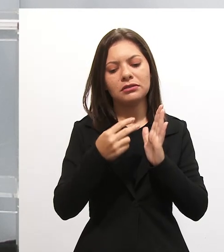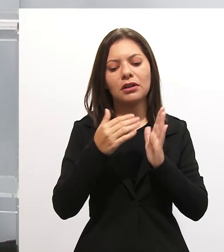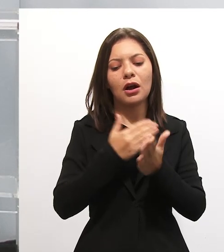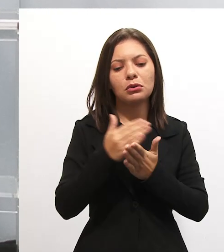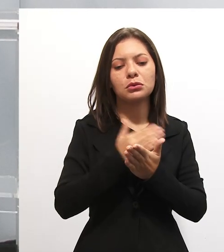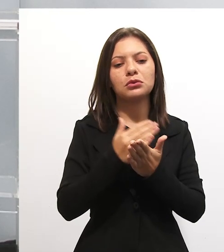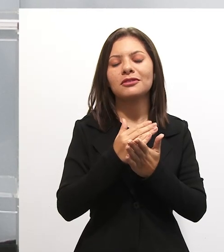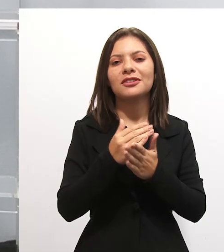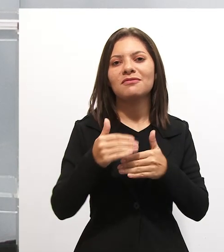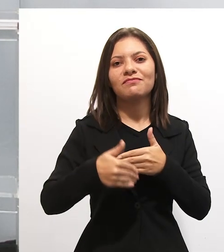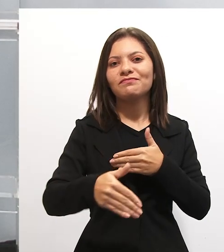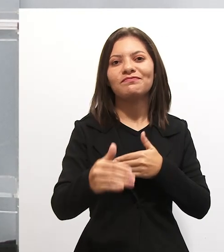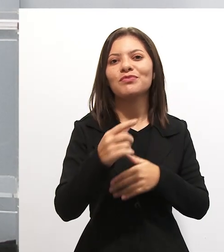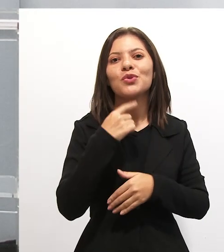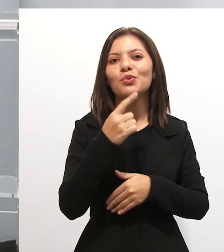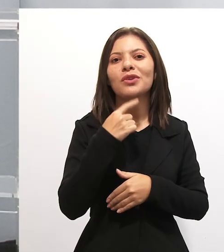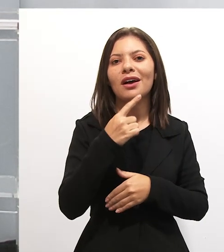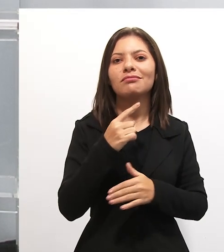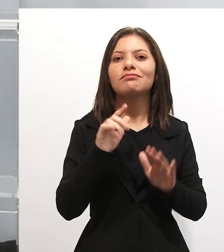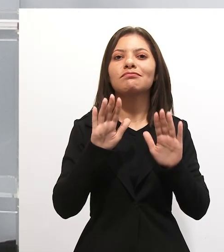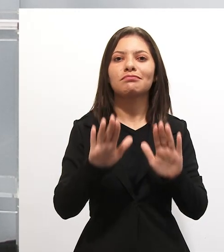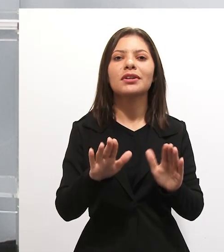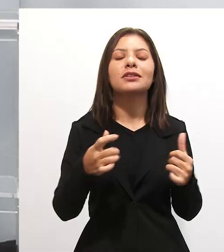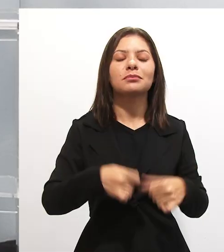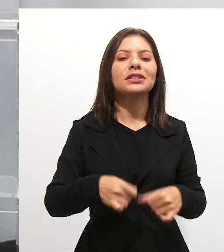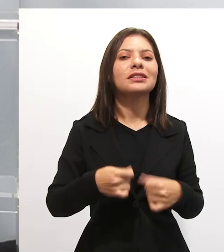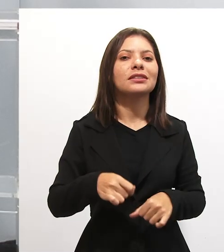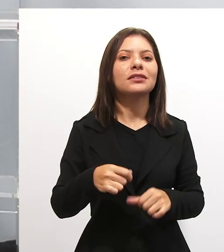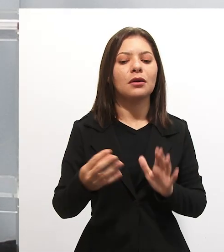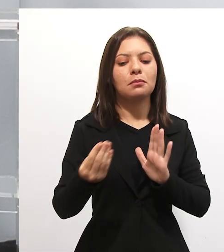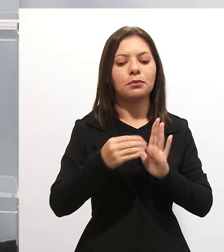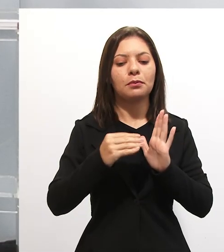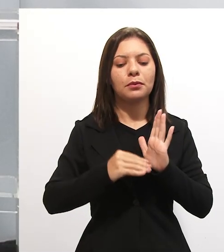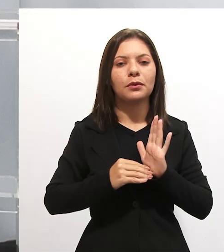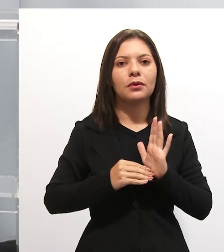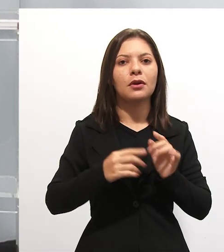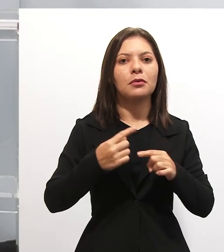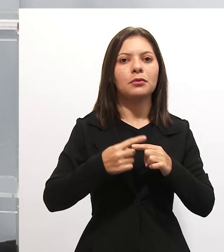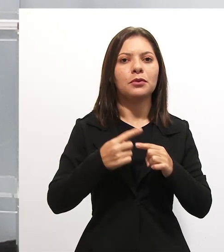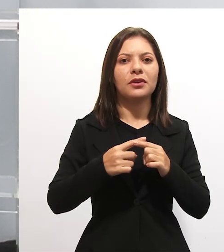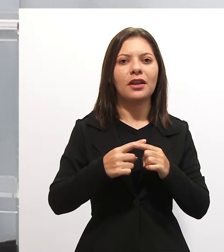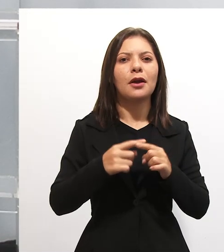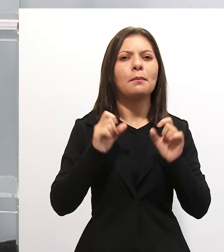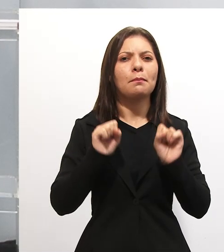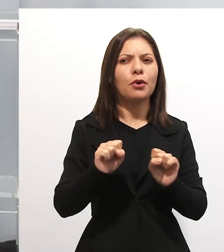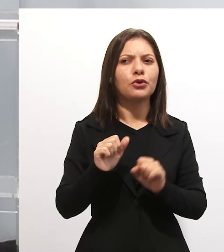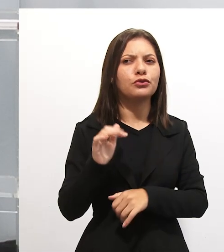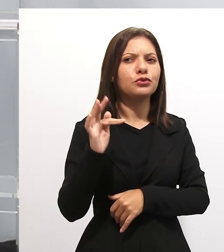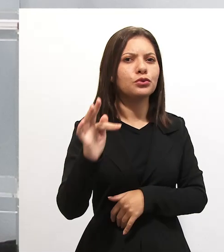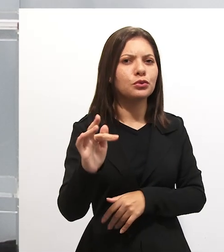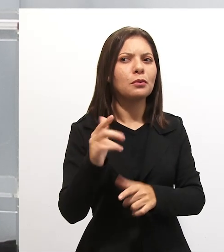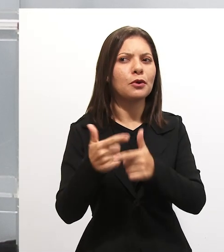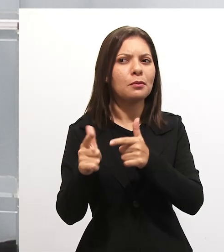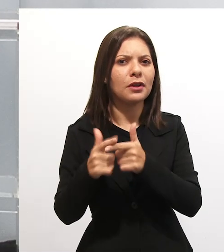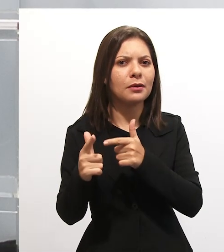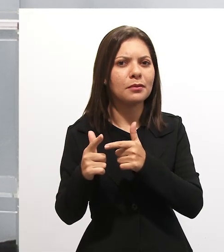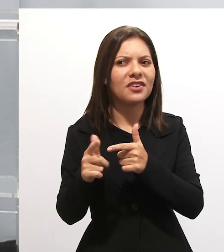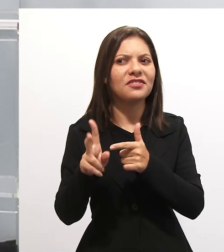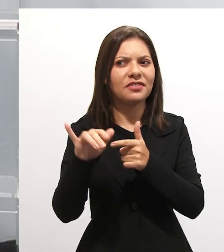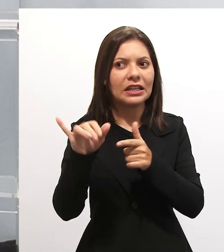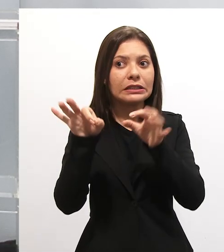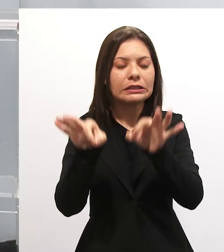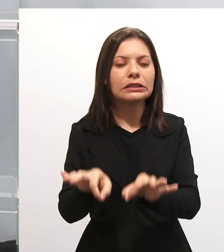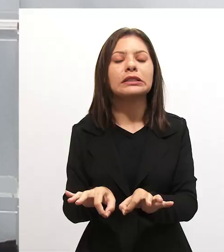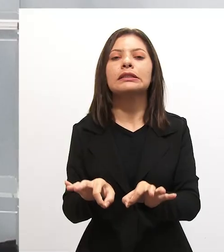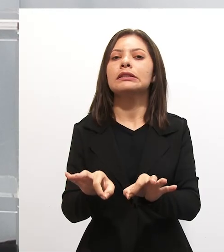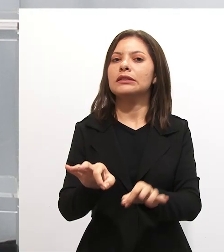fundamental para a boa gestão, porque a gente está prevendo acontecer algo. Vai acontecer? Aconteceu.